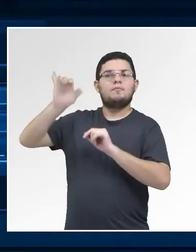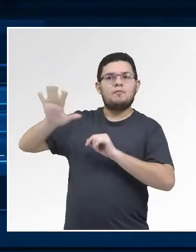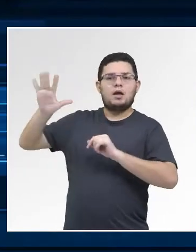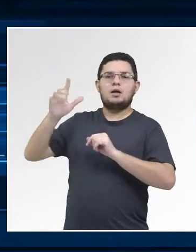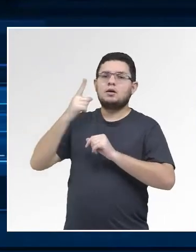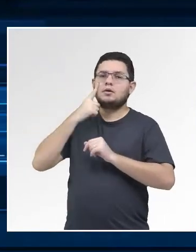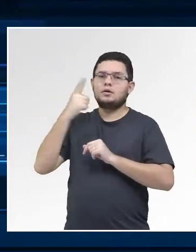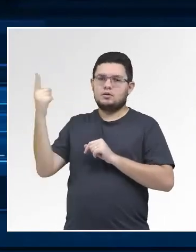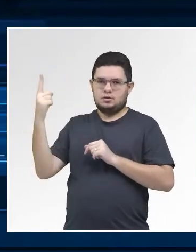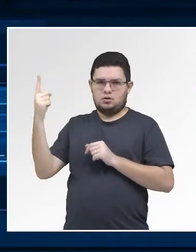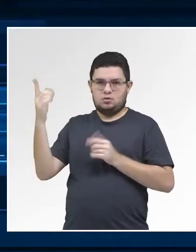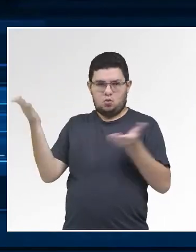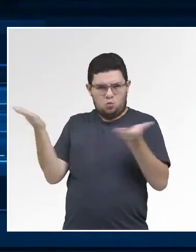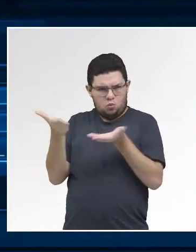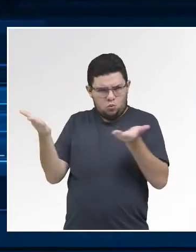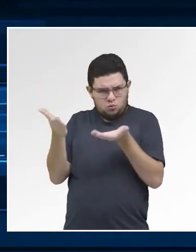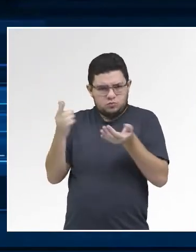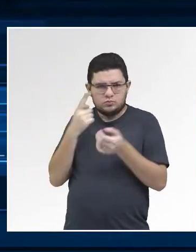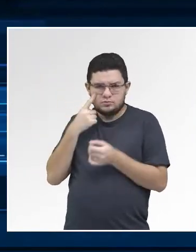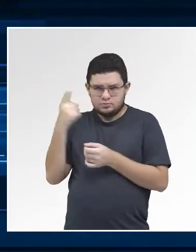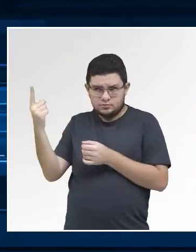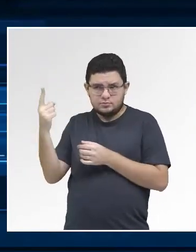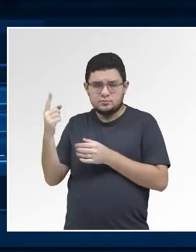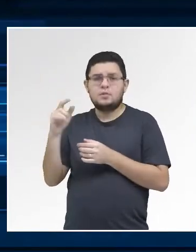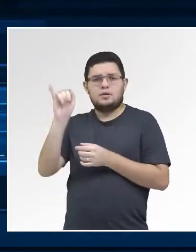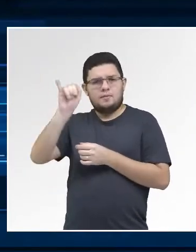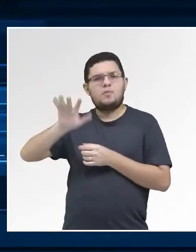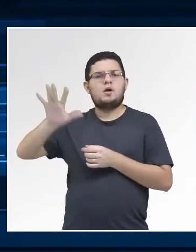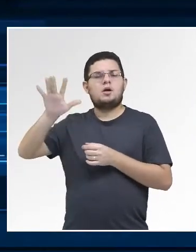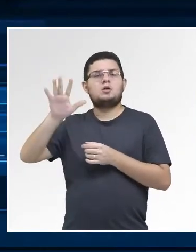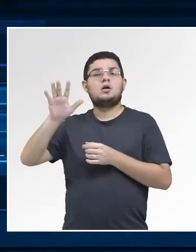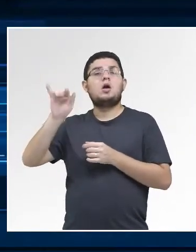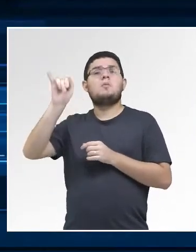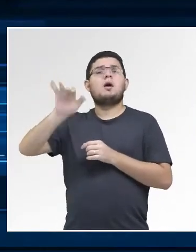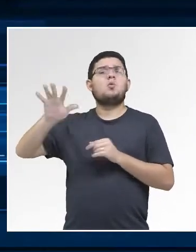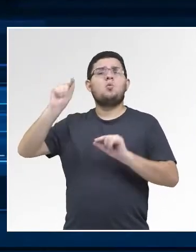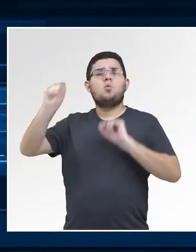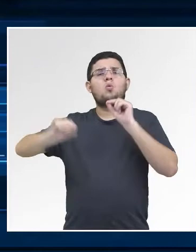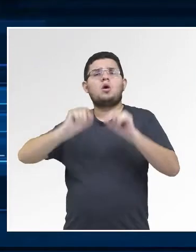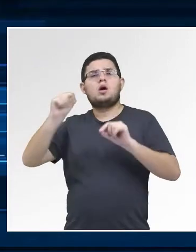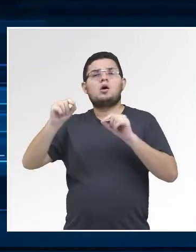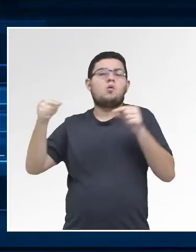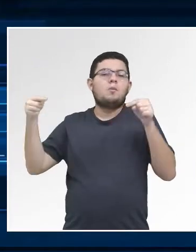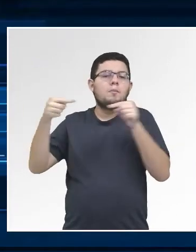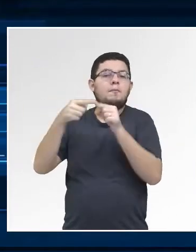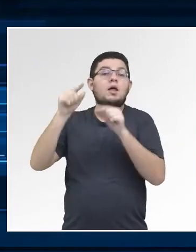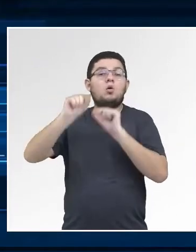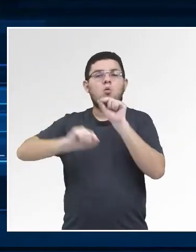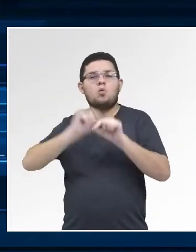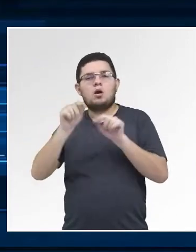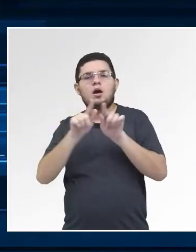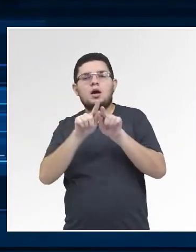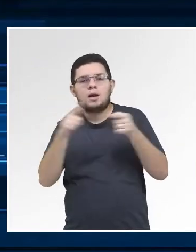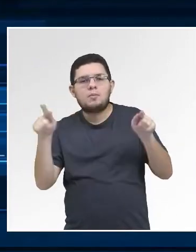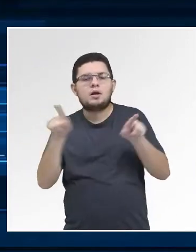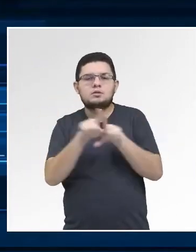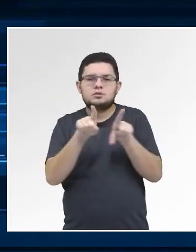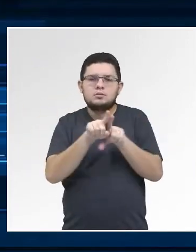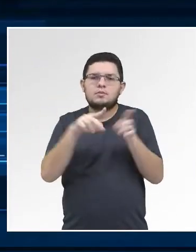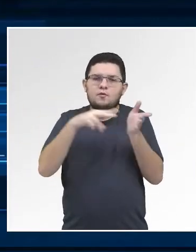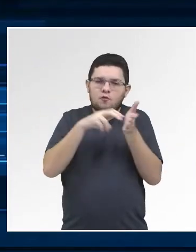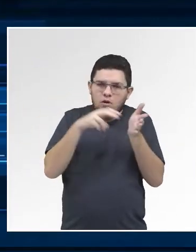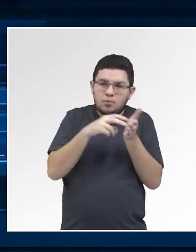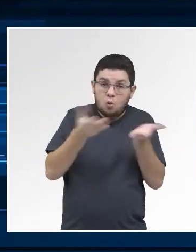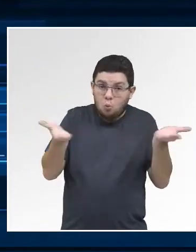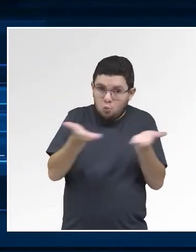agora, e essa também é uma imagem que está totalmente voltada ao nosso aprendizado da nossa aula de hoje de gramática e vocabulário. Então fiquem